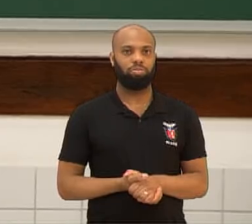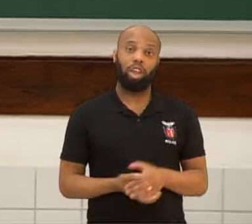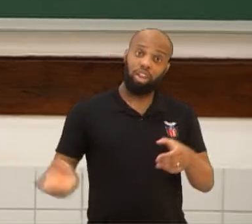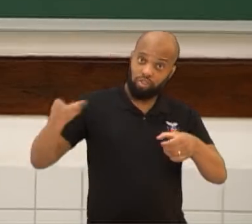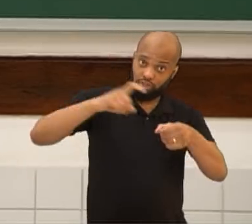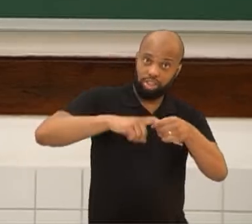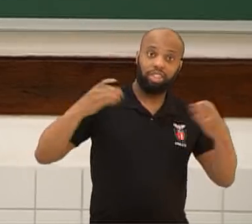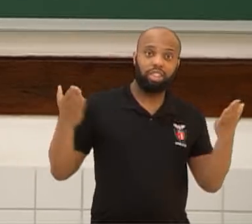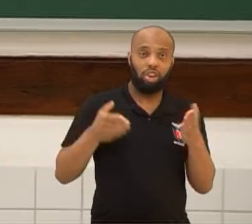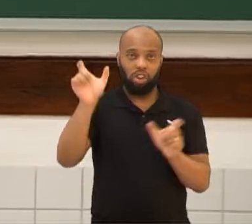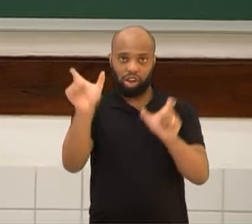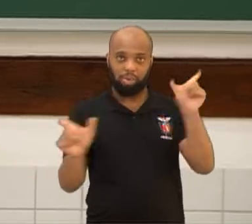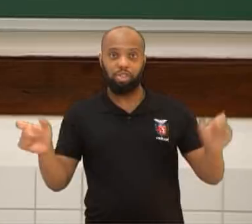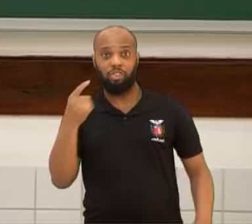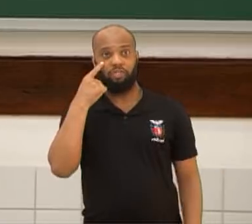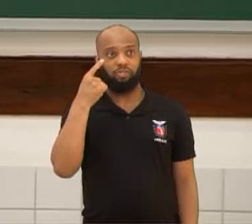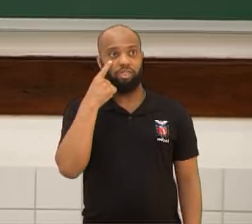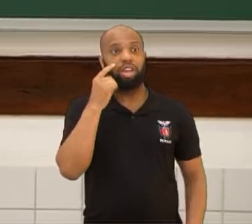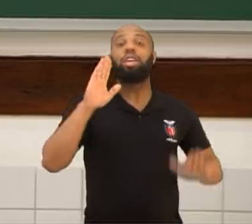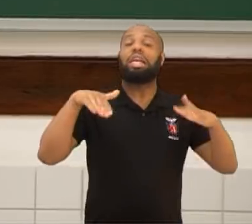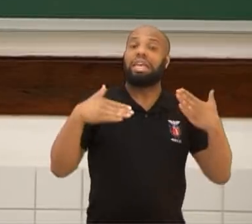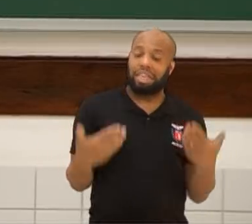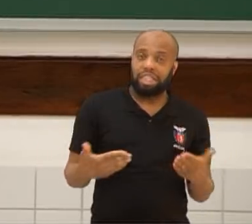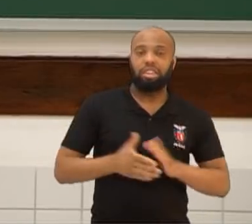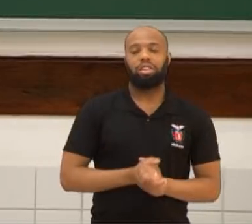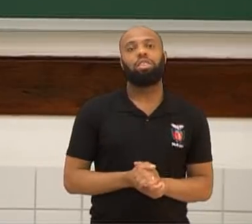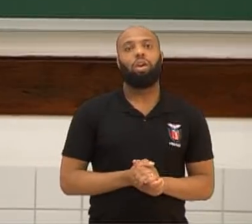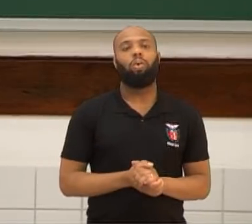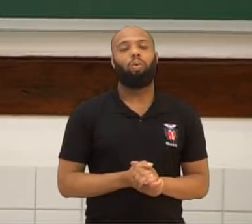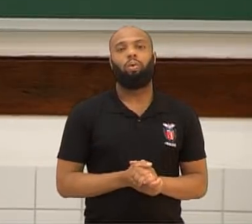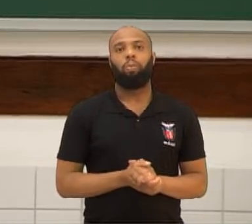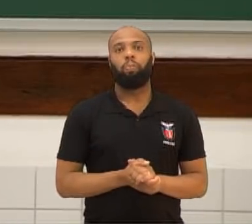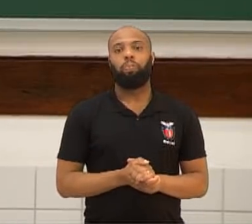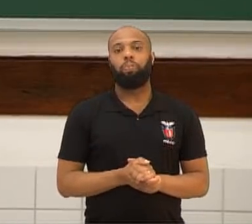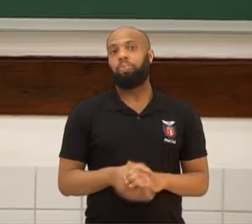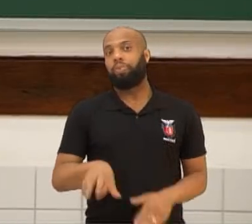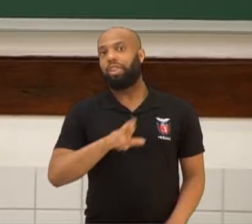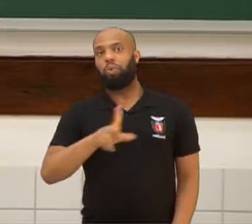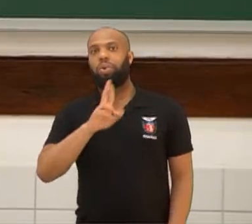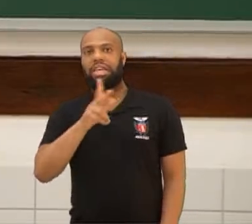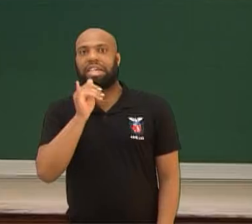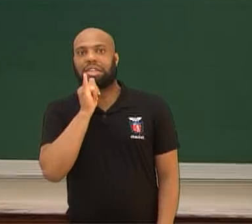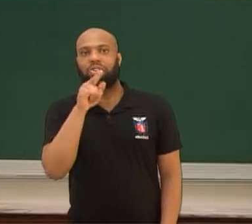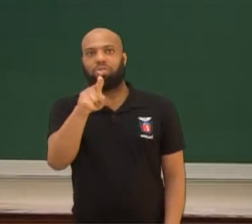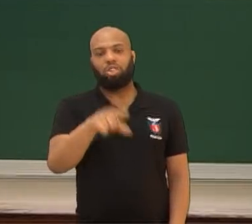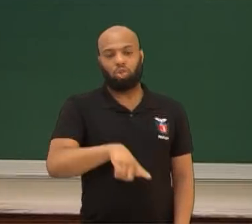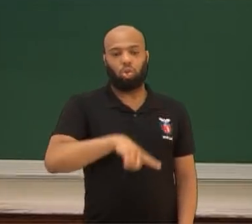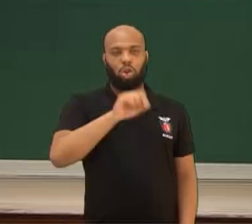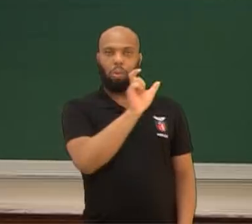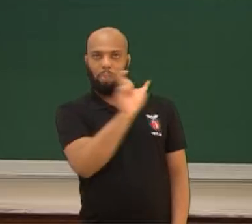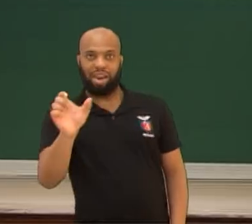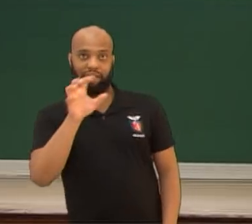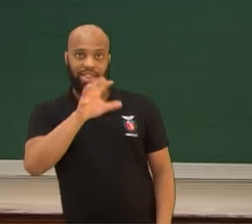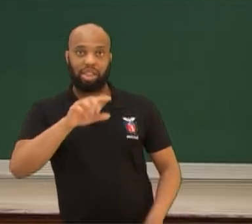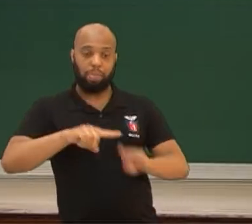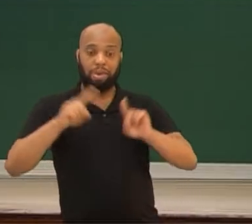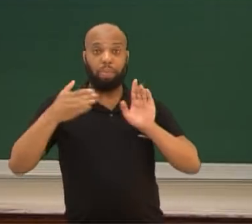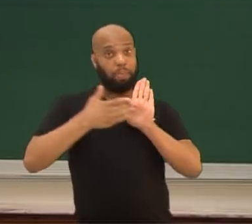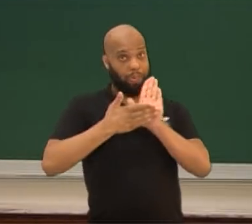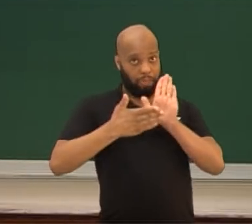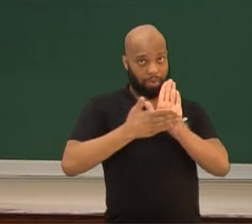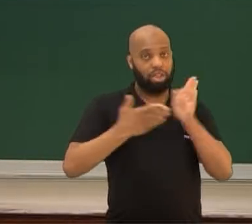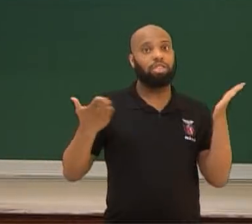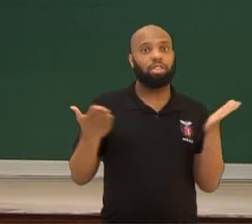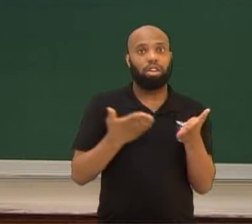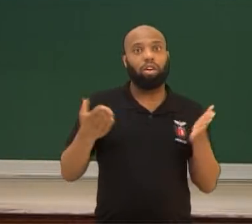Voltando então, galera, olha lá. Provavelmente, né, não necessariamente vocês marcaram exatamente essas palavras, é apenas uma proposta, né,